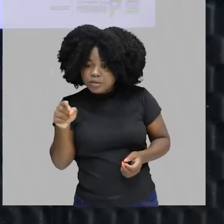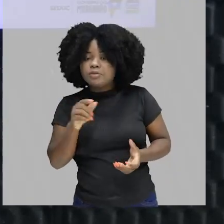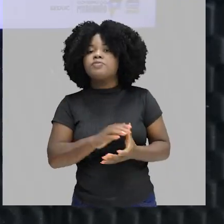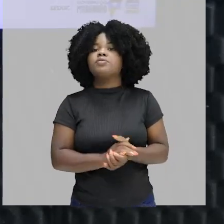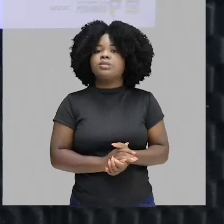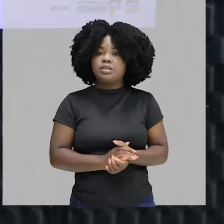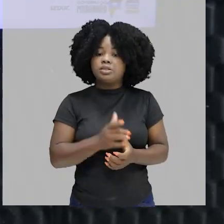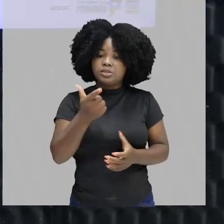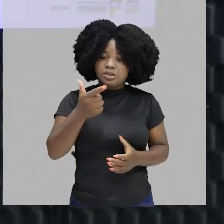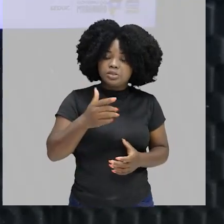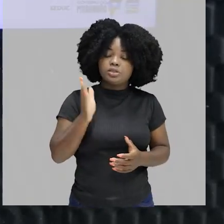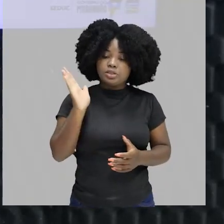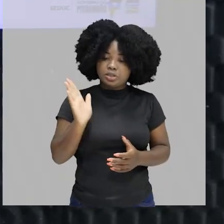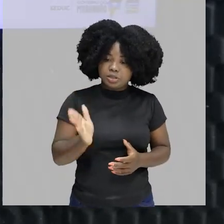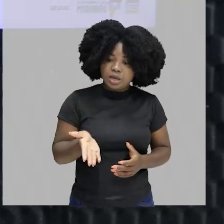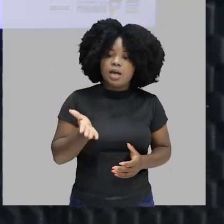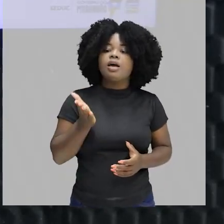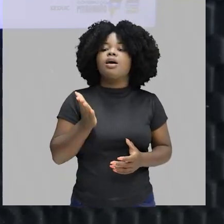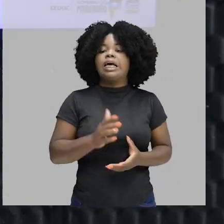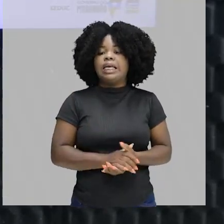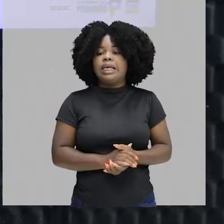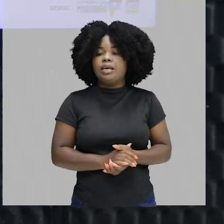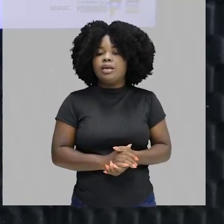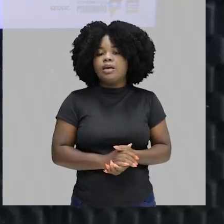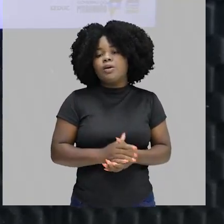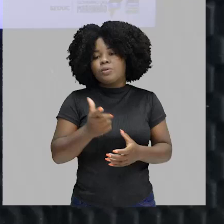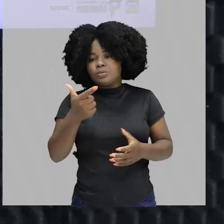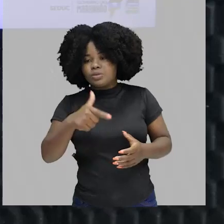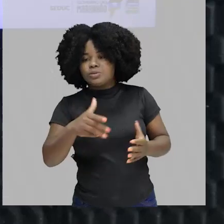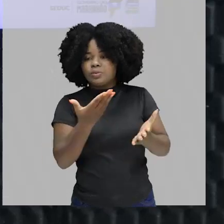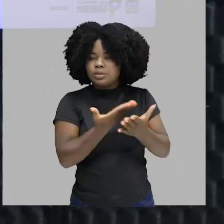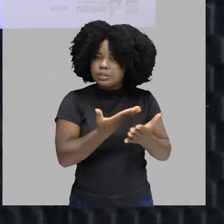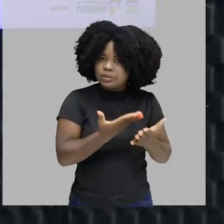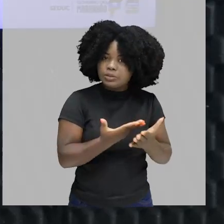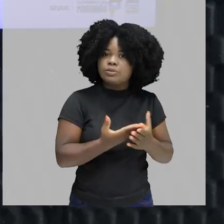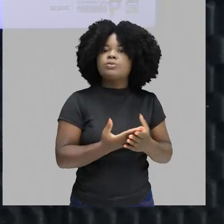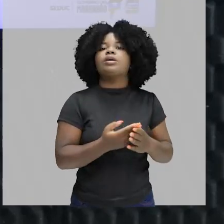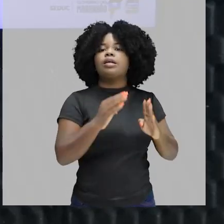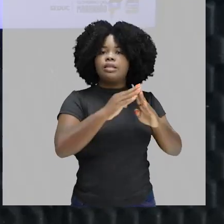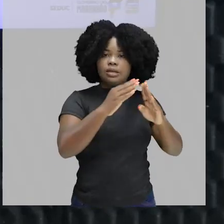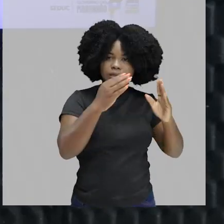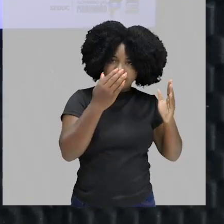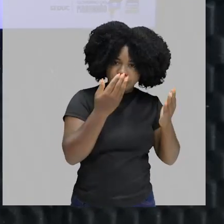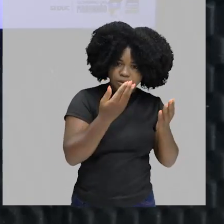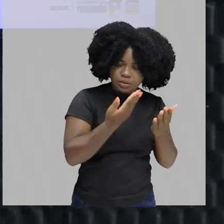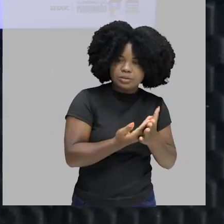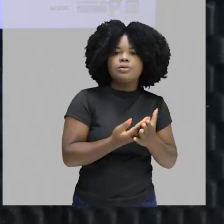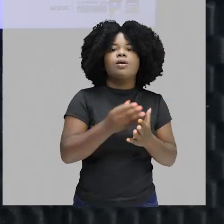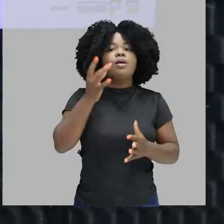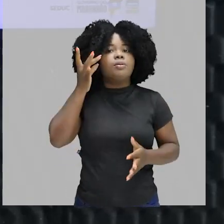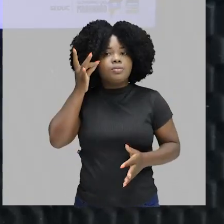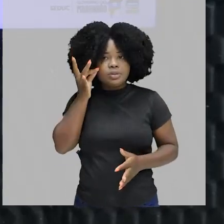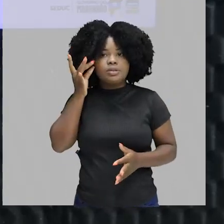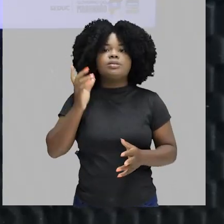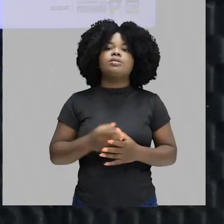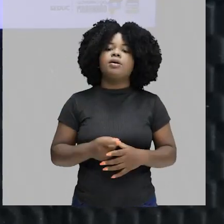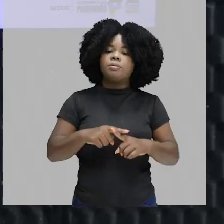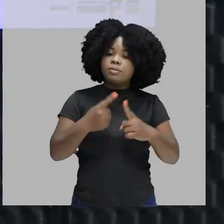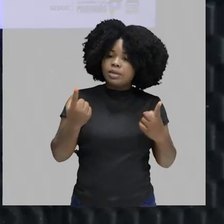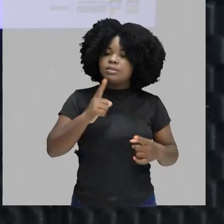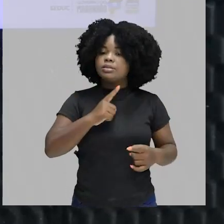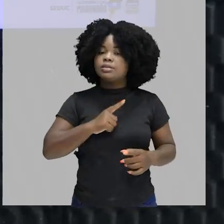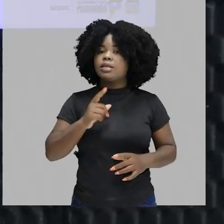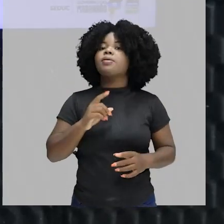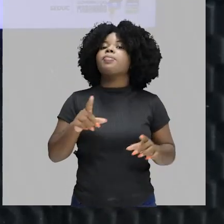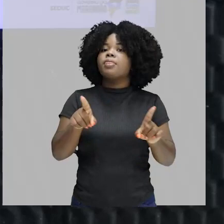nos acompanhar e continuar sempre aprendendo. Beleza? E hoje, galerinha, nós vamos ter aí uma segunda aula sobre uma